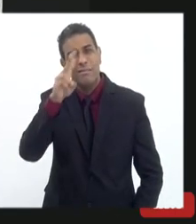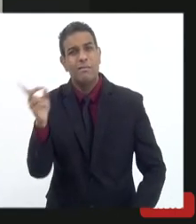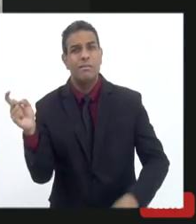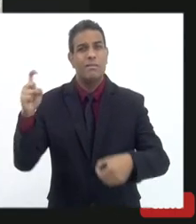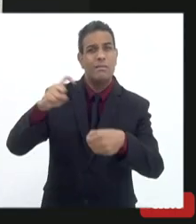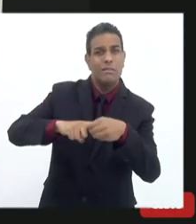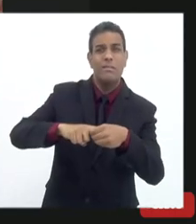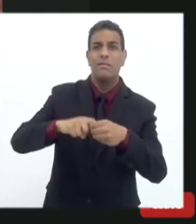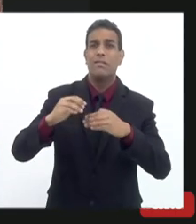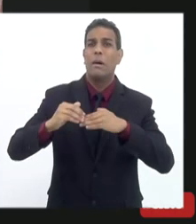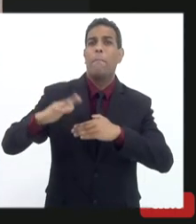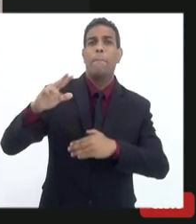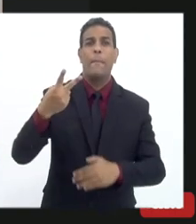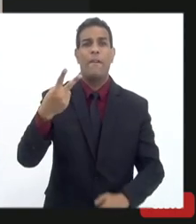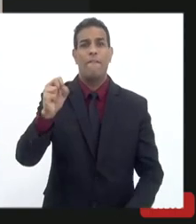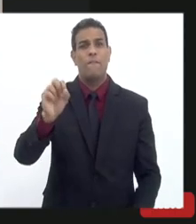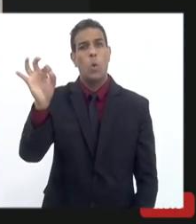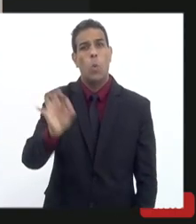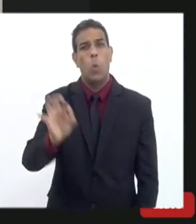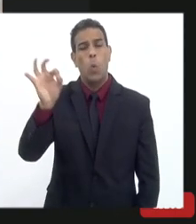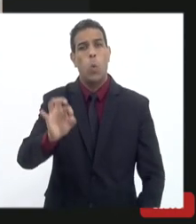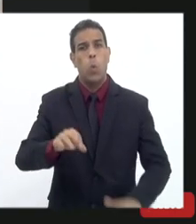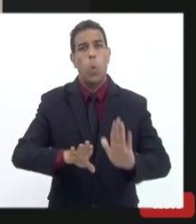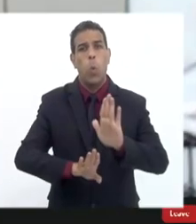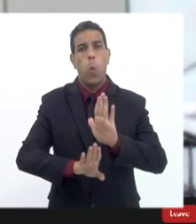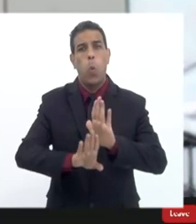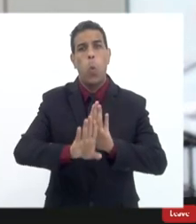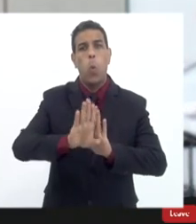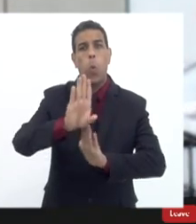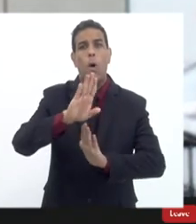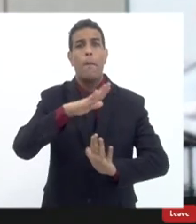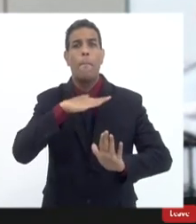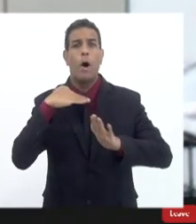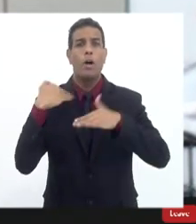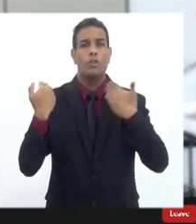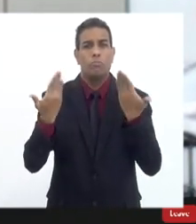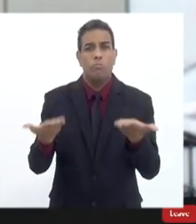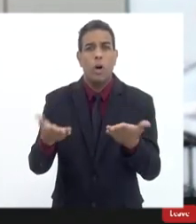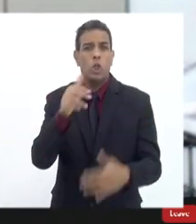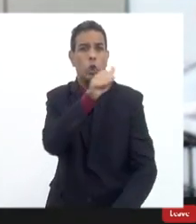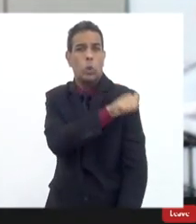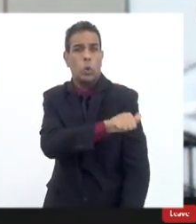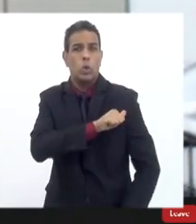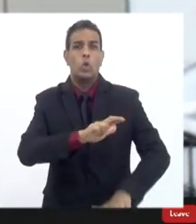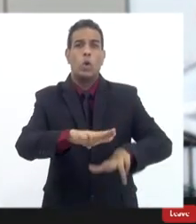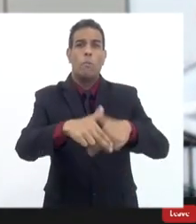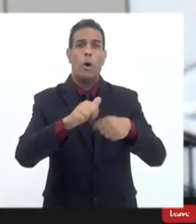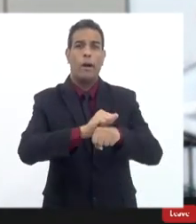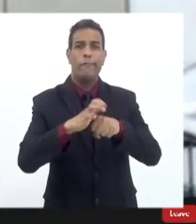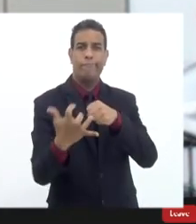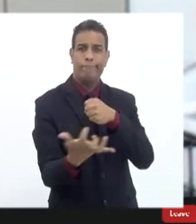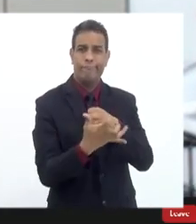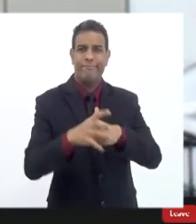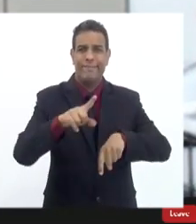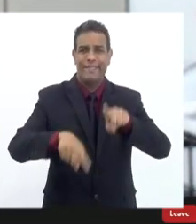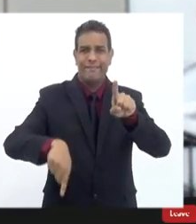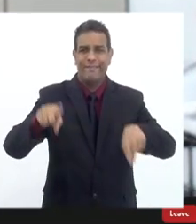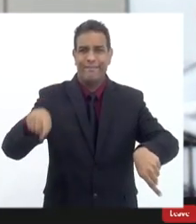de 28%, né? Na verdade, nesses últimos dias, a média móvel voltou a crescer. Então, a gente,